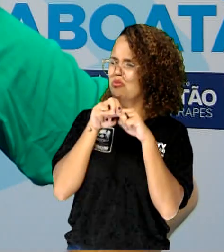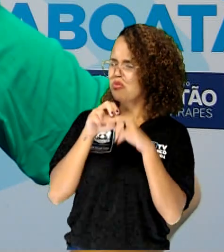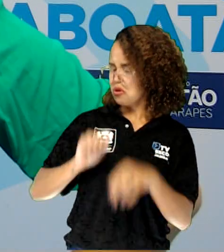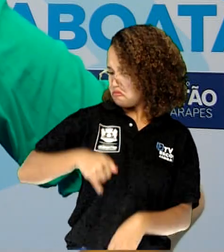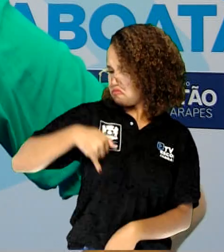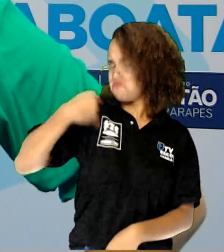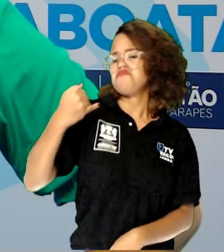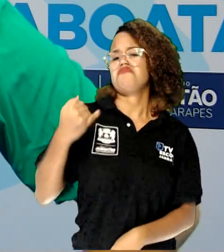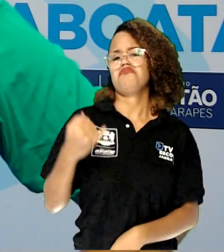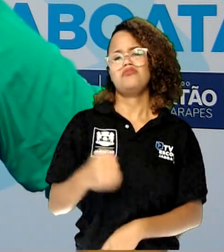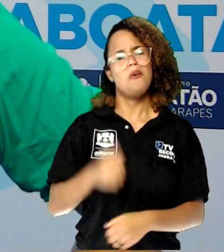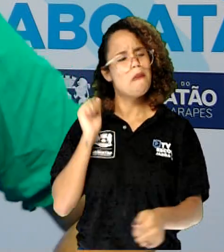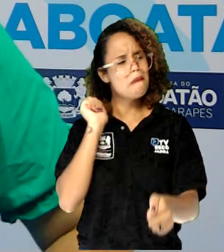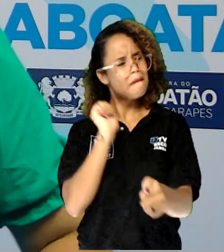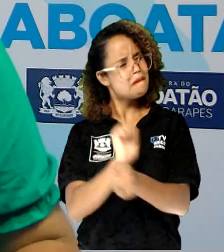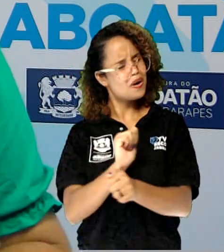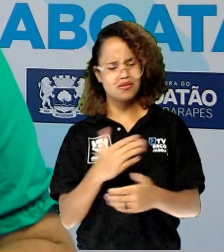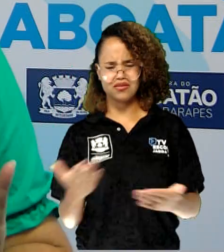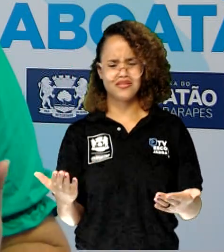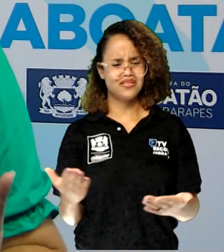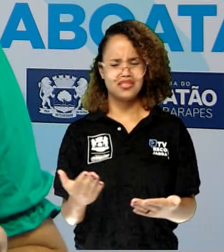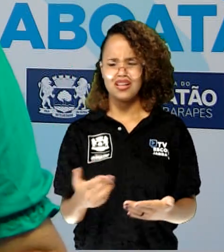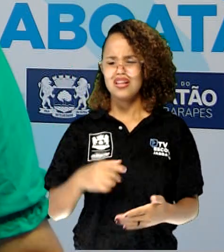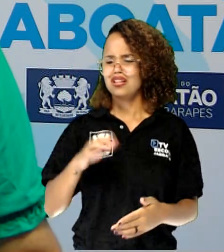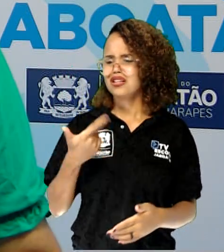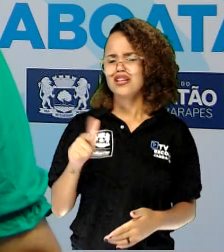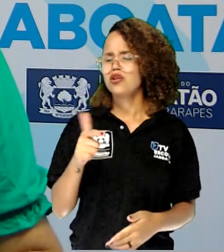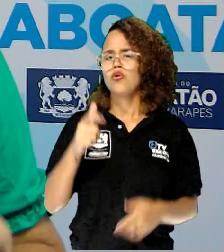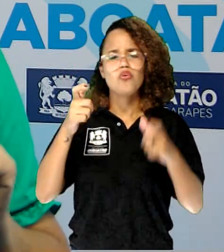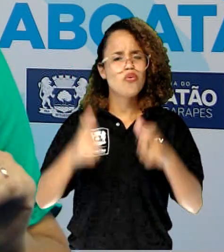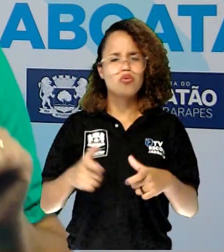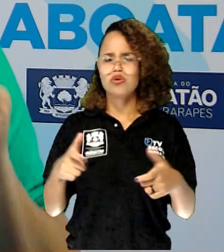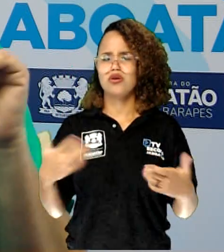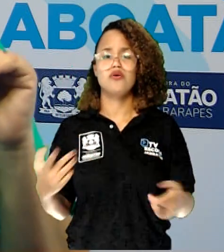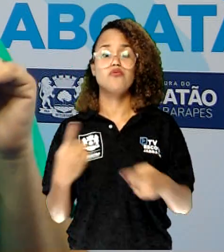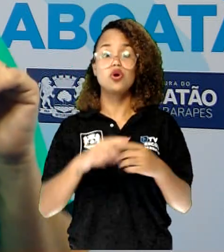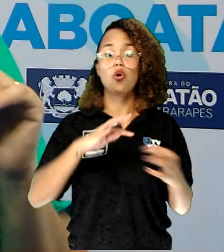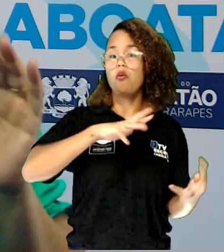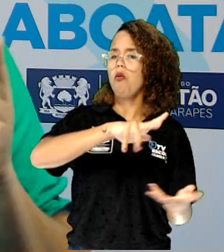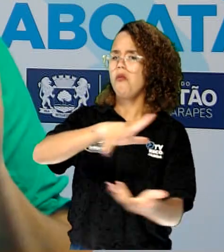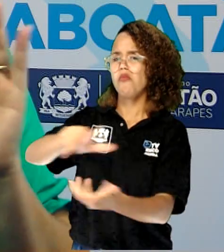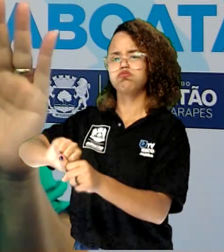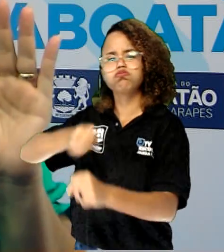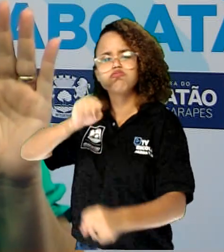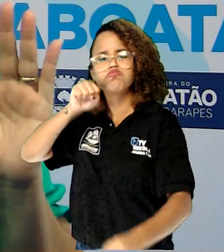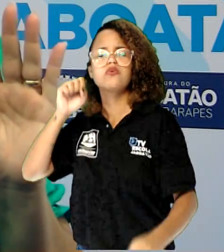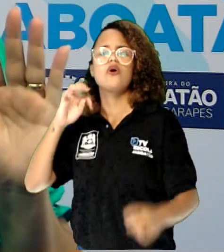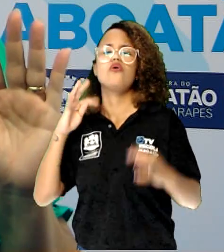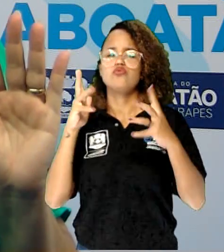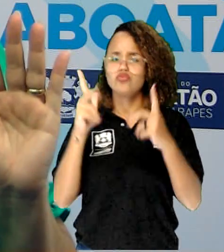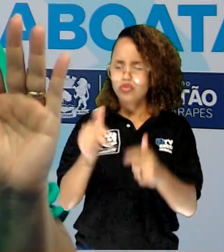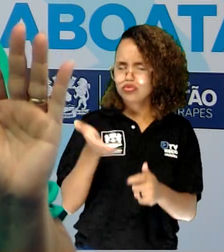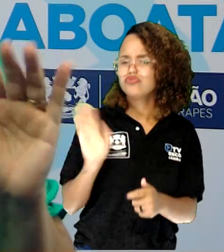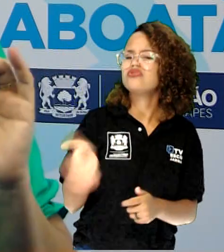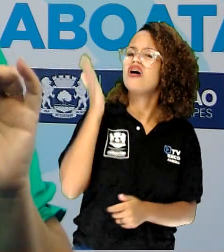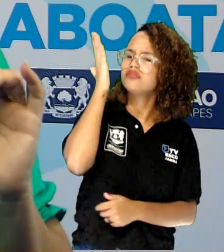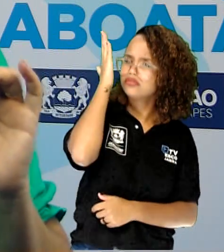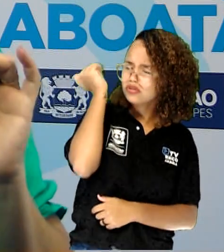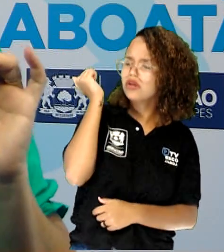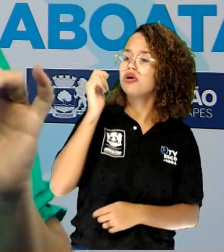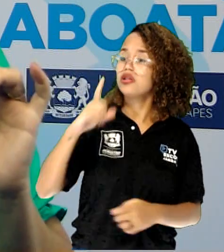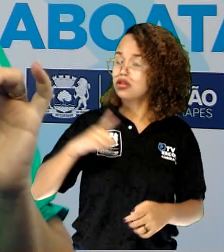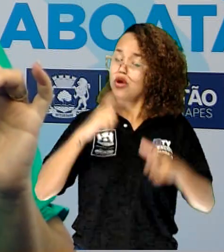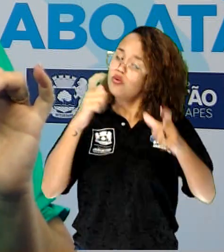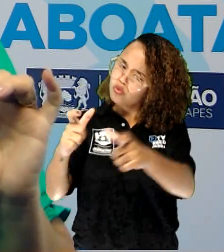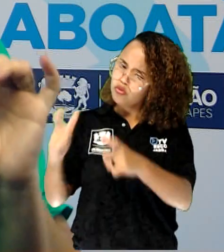vaidade. Parem com isso depressa, a nenhum lugar iremos. O mundo é grande demais, isso todos nós sabemos. Tem lugar